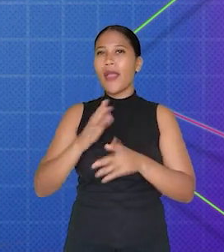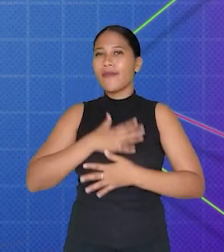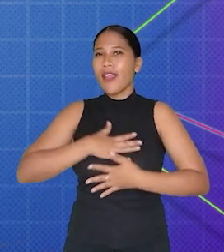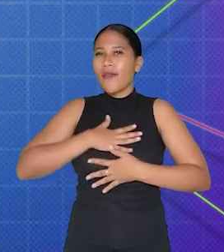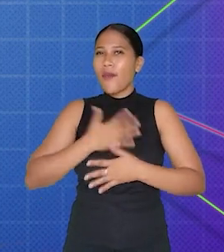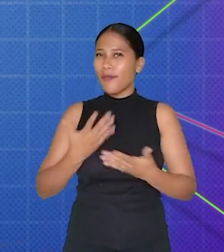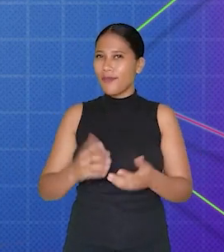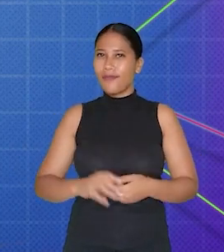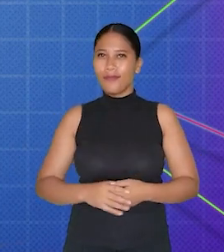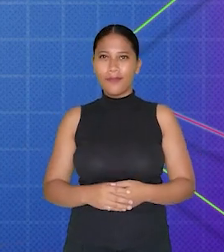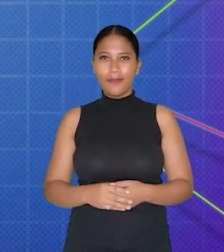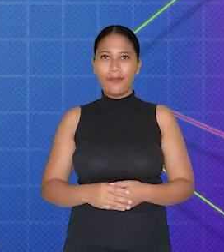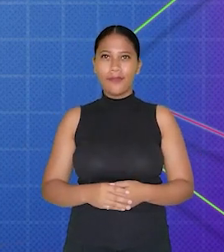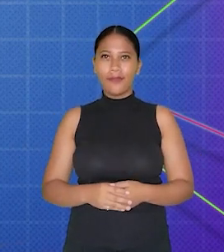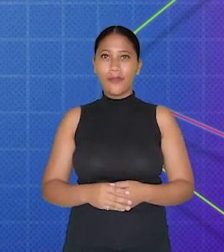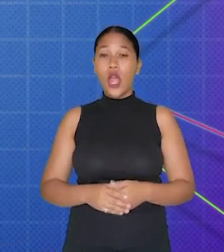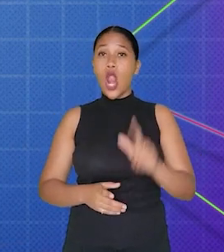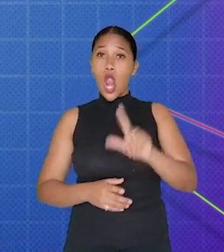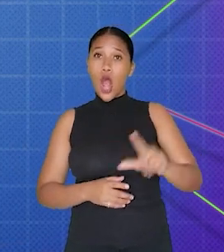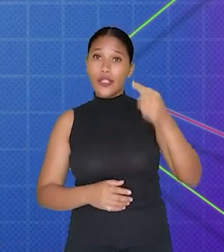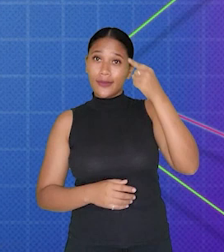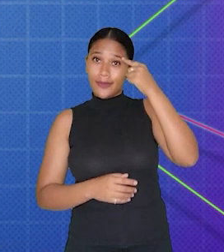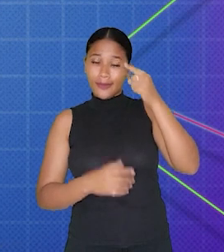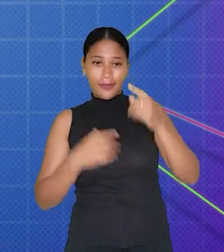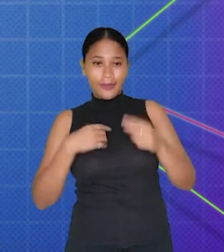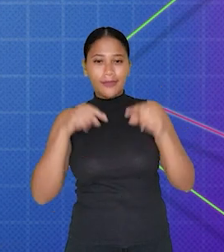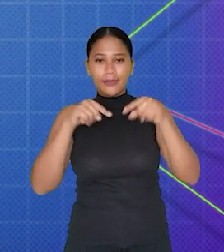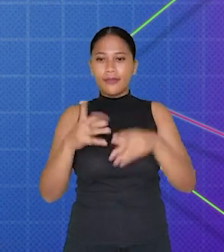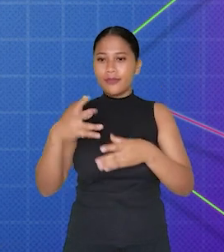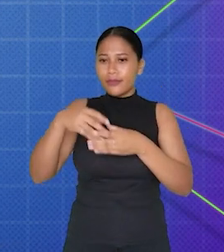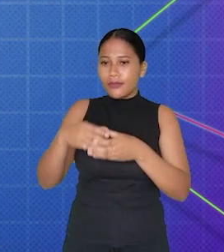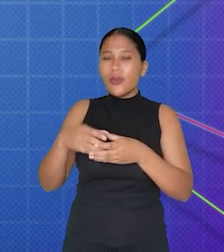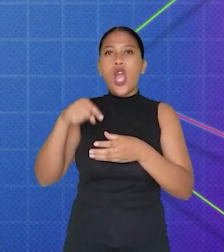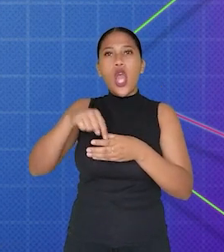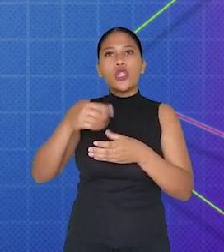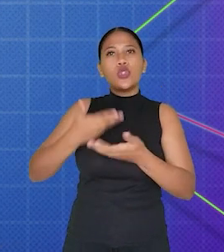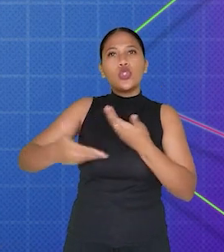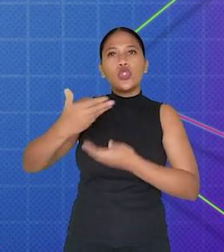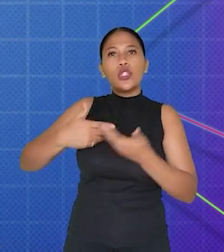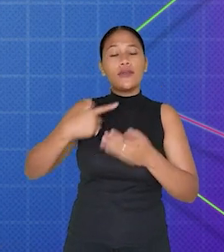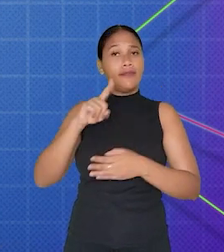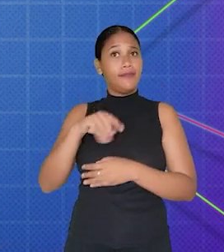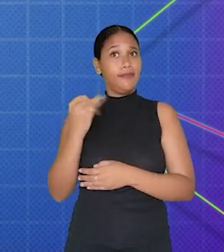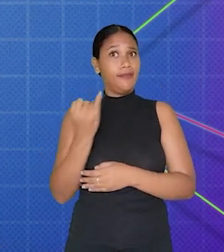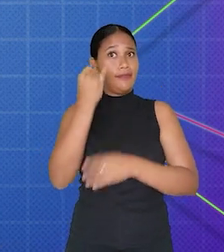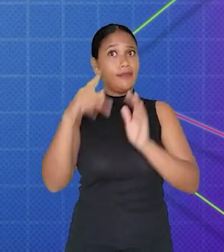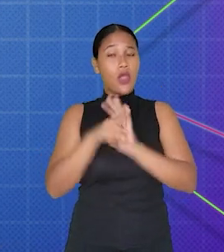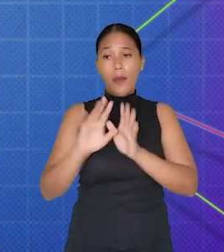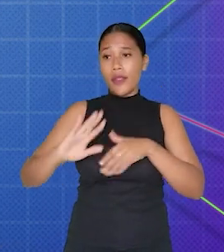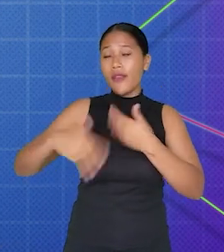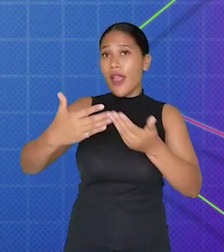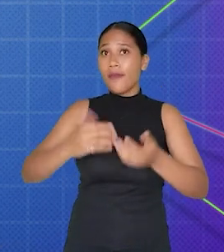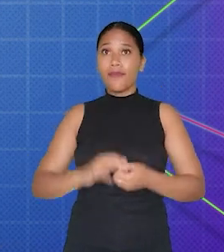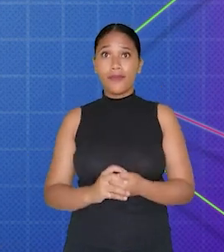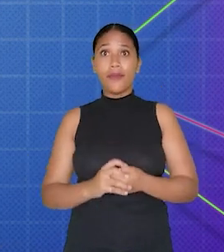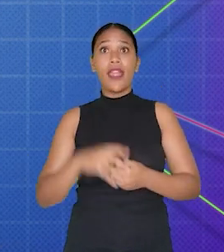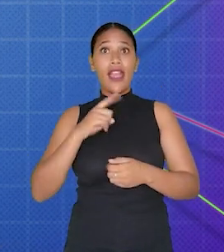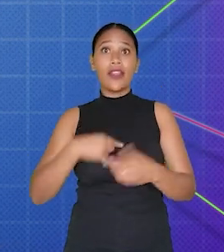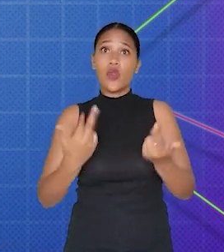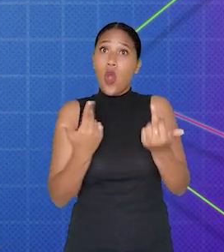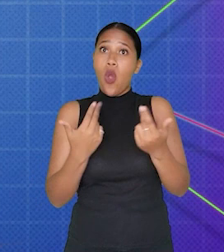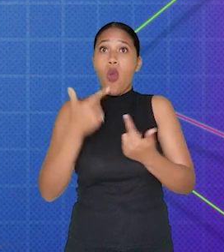seja a mais envolvente e satisfatória possível. Lógica interna. A lógica interna de um jogo é uma parte crucial do processo